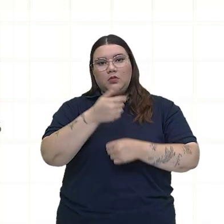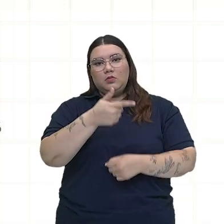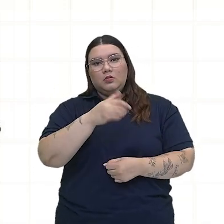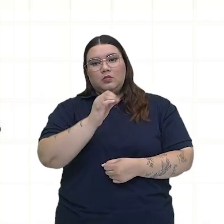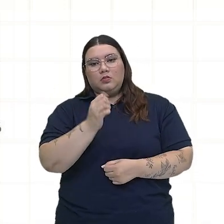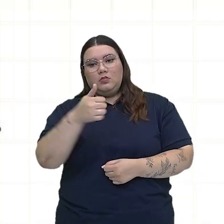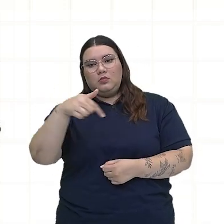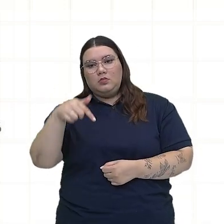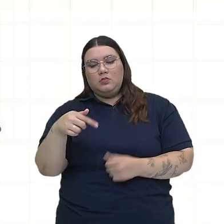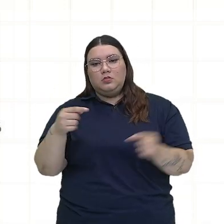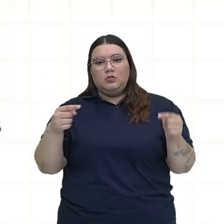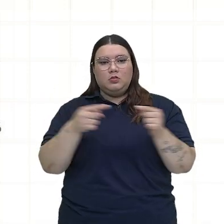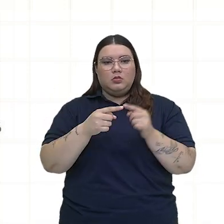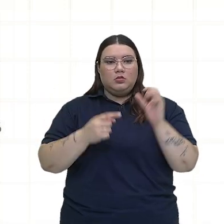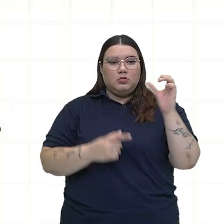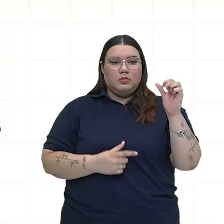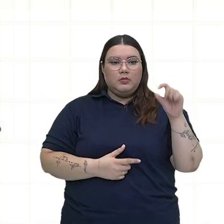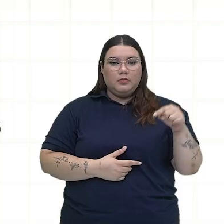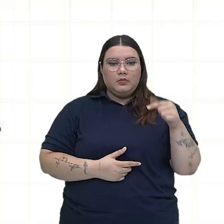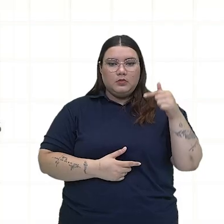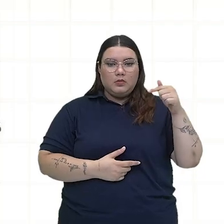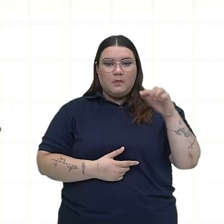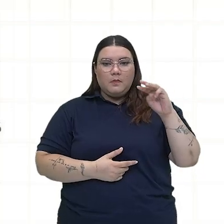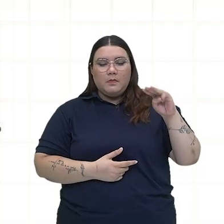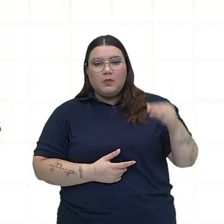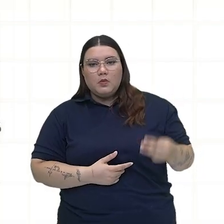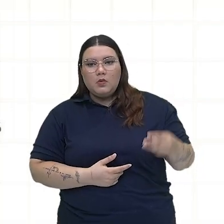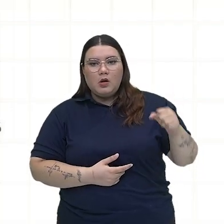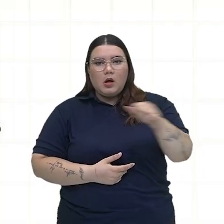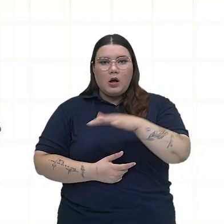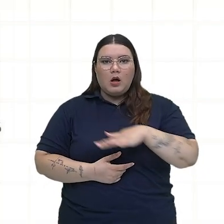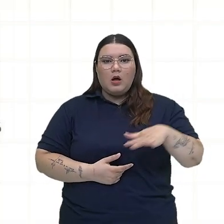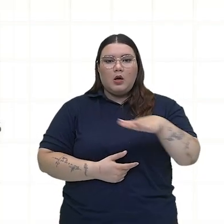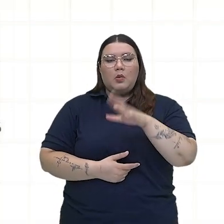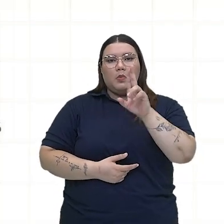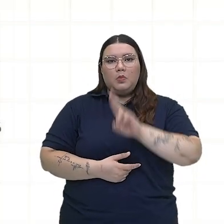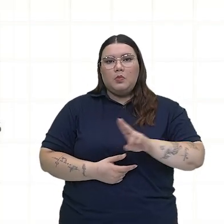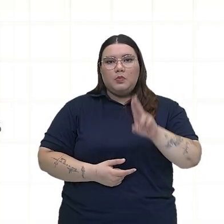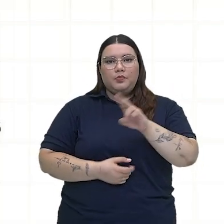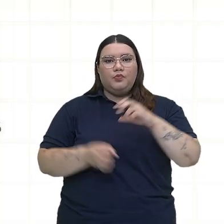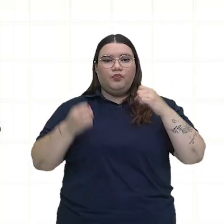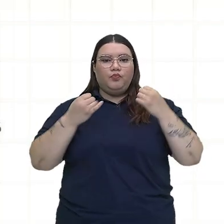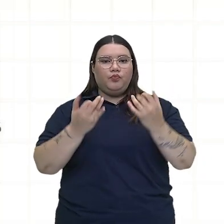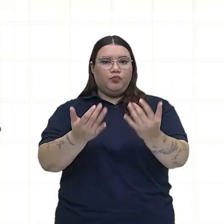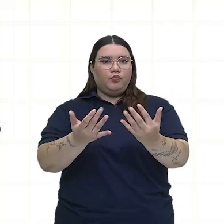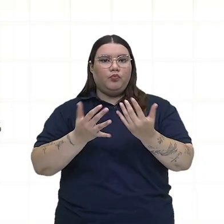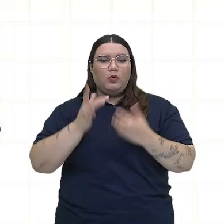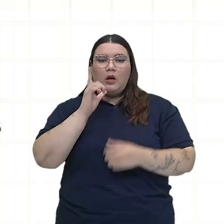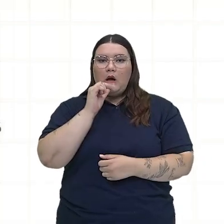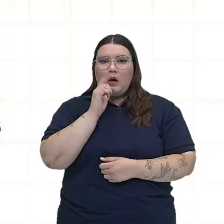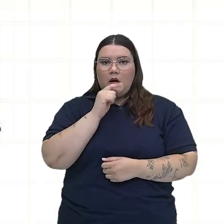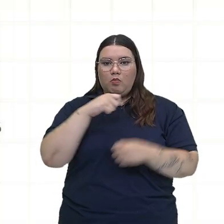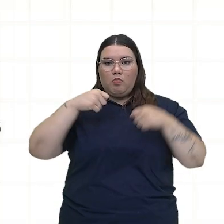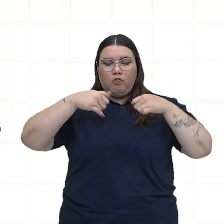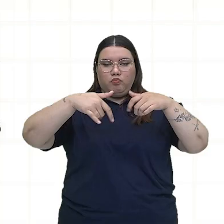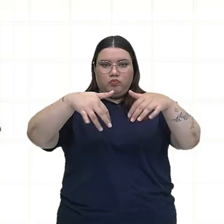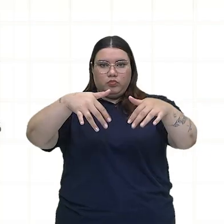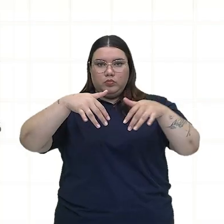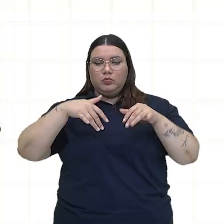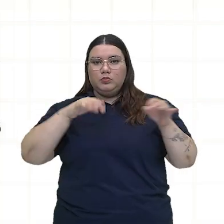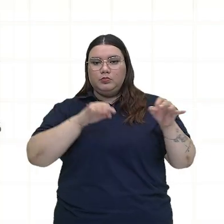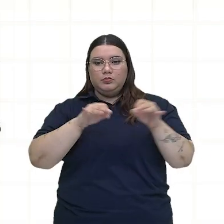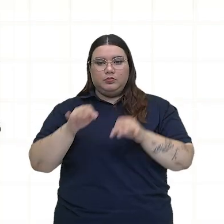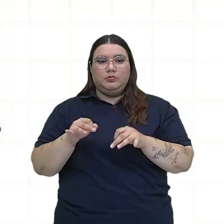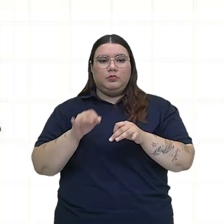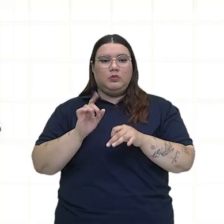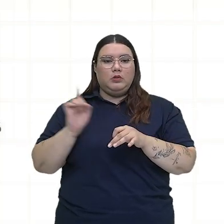2017 com 6,7 milhões de hectares utilizando a técnica da irrigação. E a gente, nesse gráfico